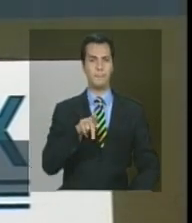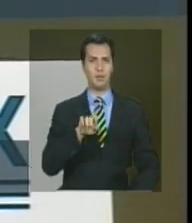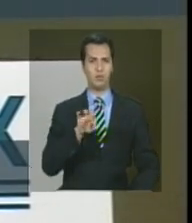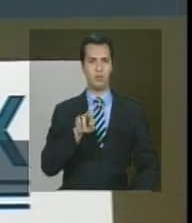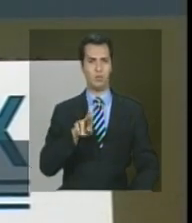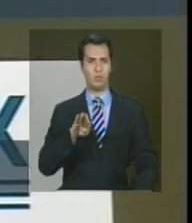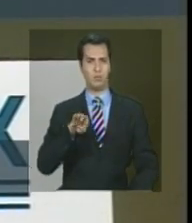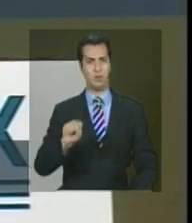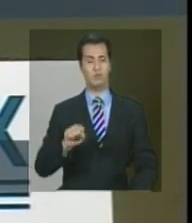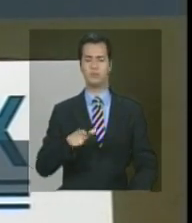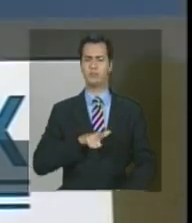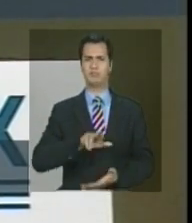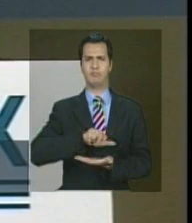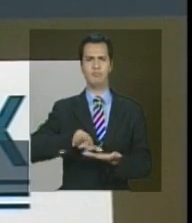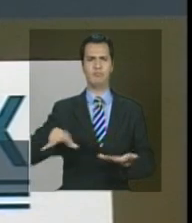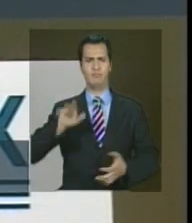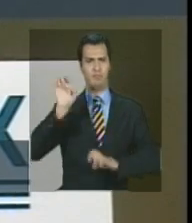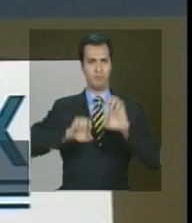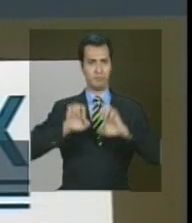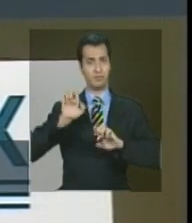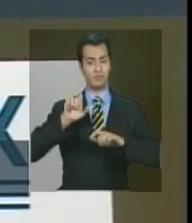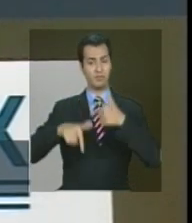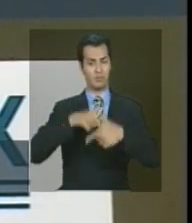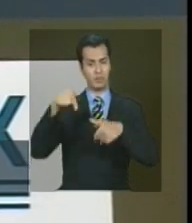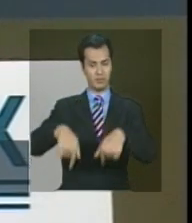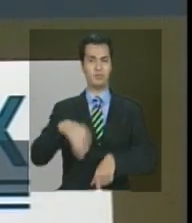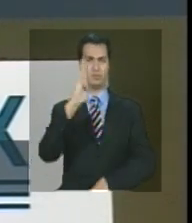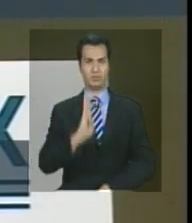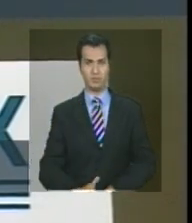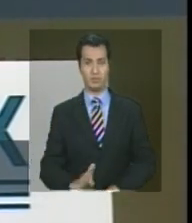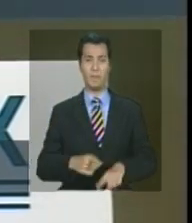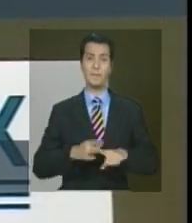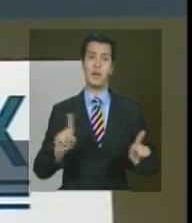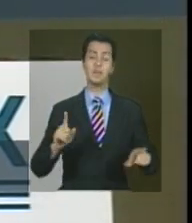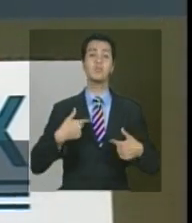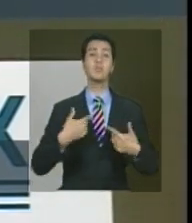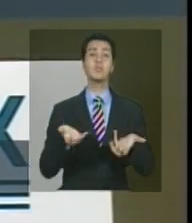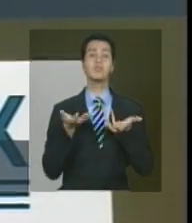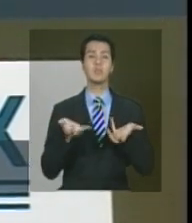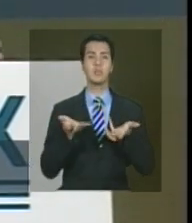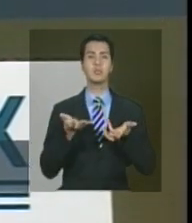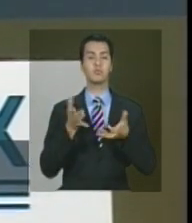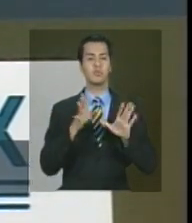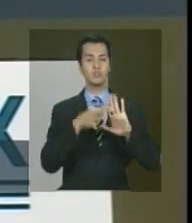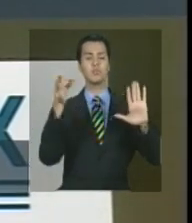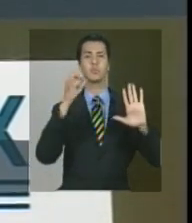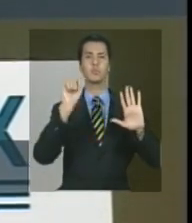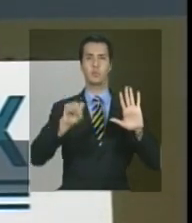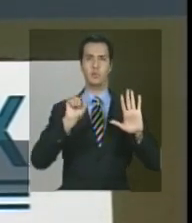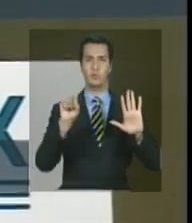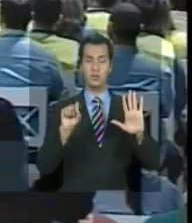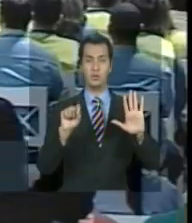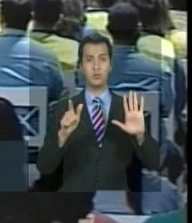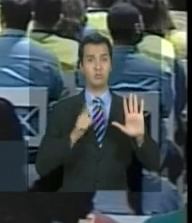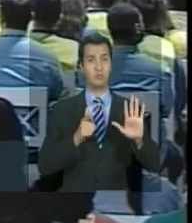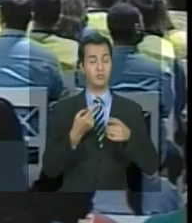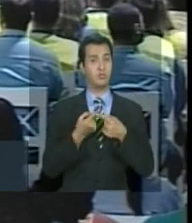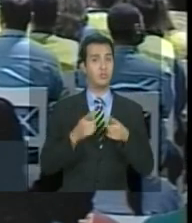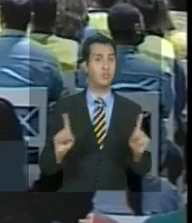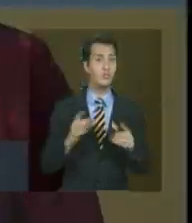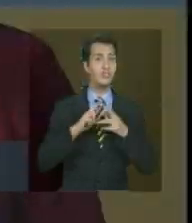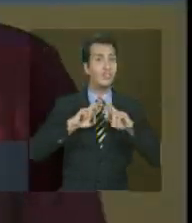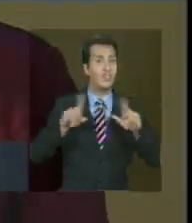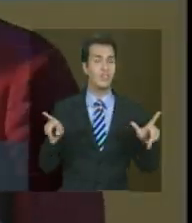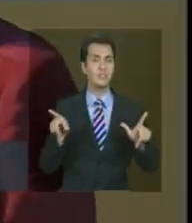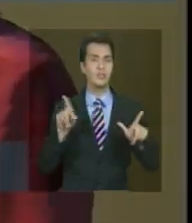atuam no Brasil, mas eu queria destacar um elemento diferenciado no que se refere à